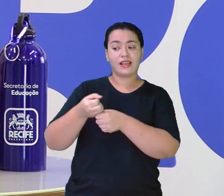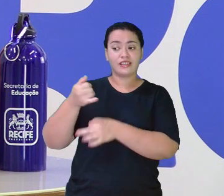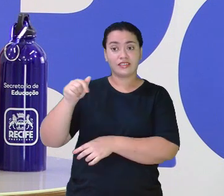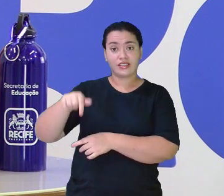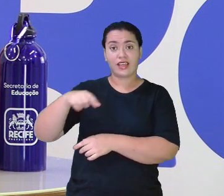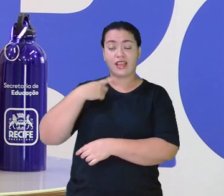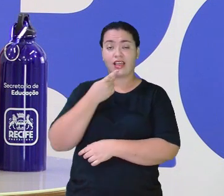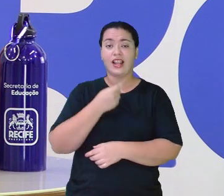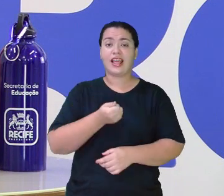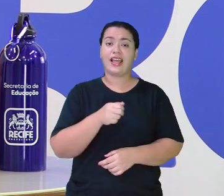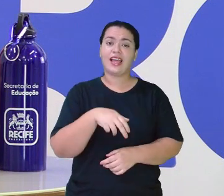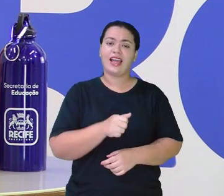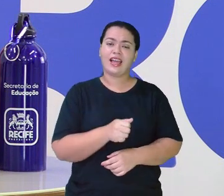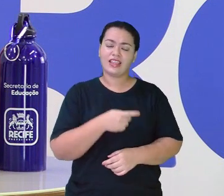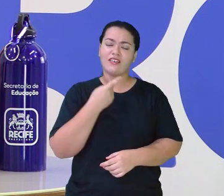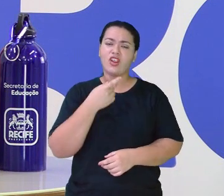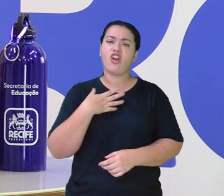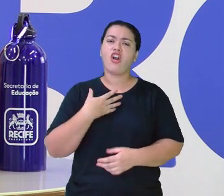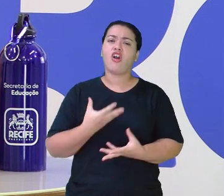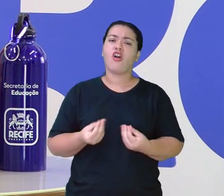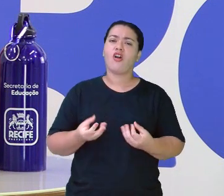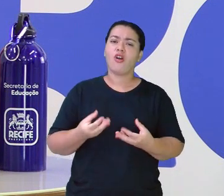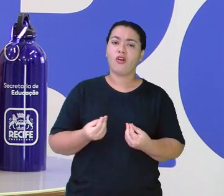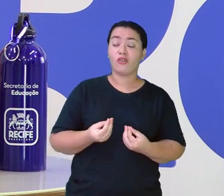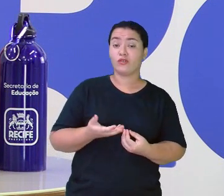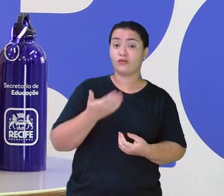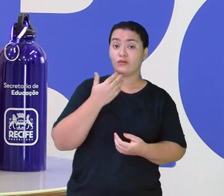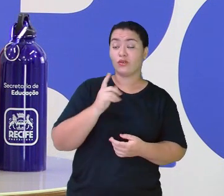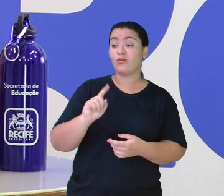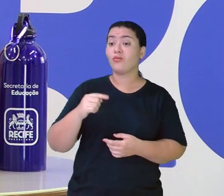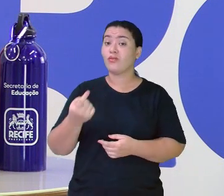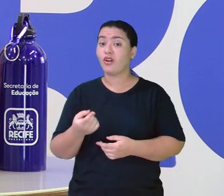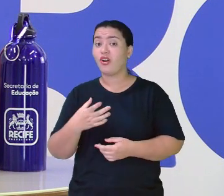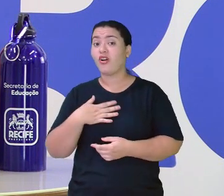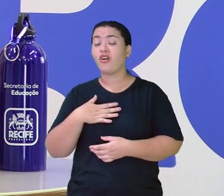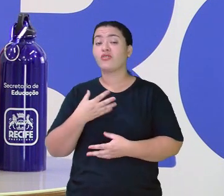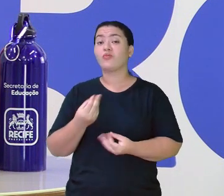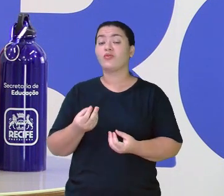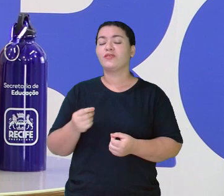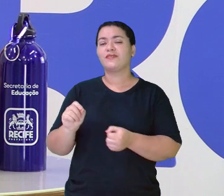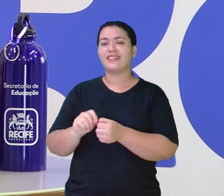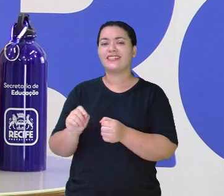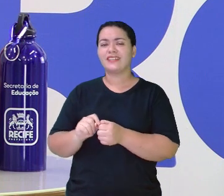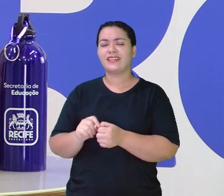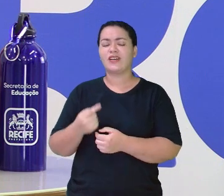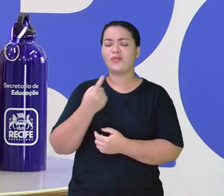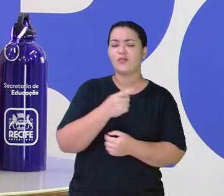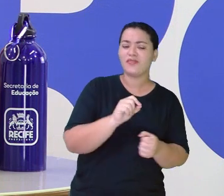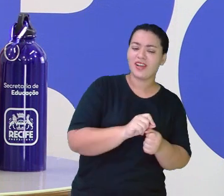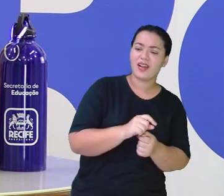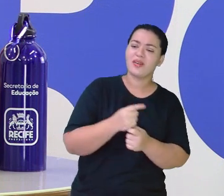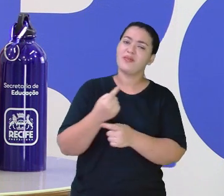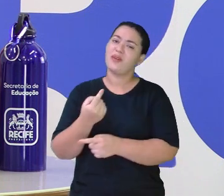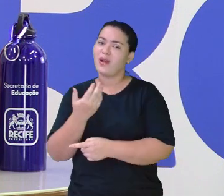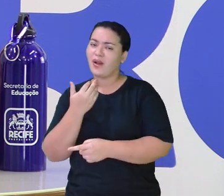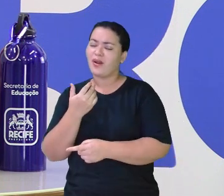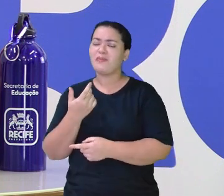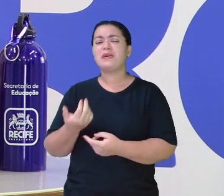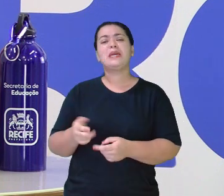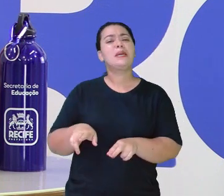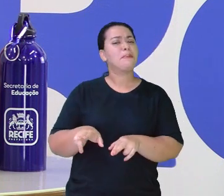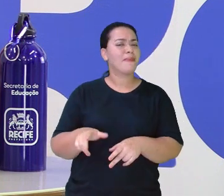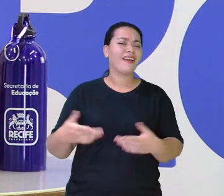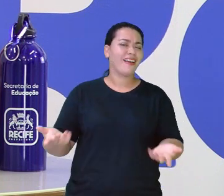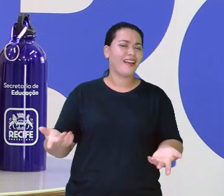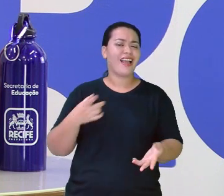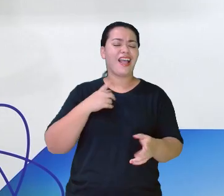Porque uma disse que gostava muito de comer, mas a outra disse que gostava de fazer. Olha! E isso é muito bom, né? Porque uma faz, a outra come e aí tá tudo certo. Pois é